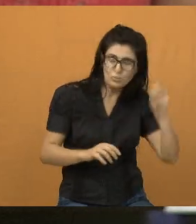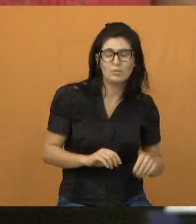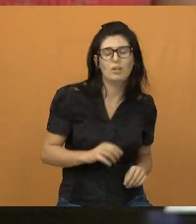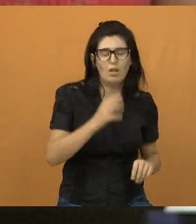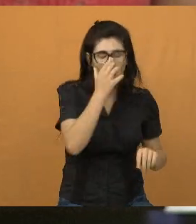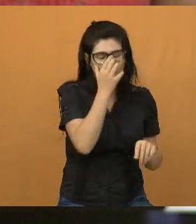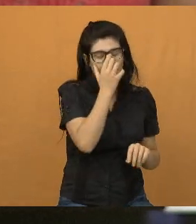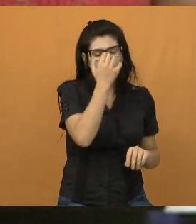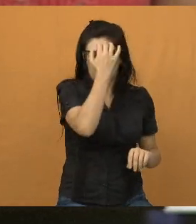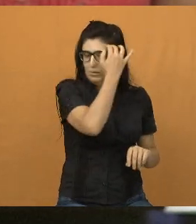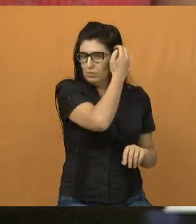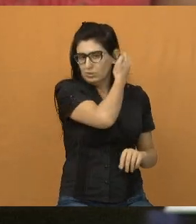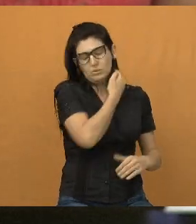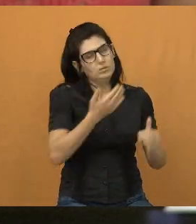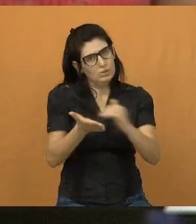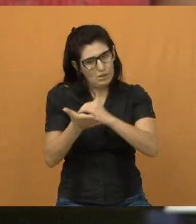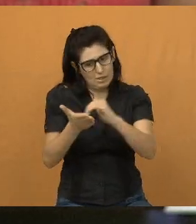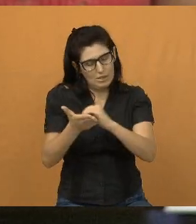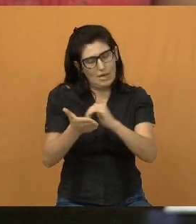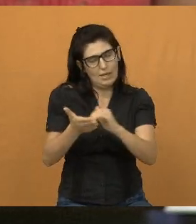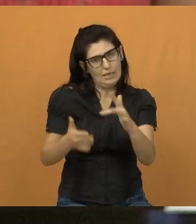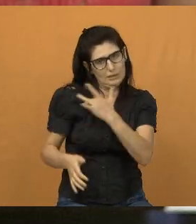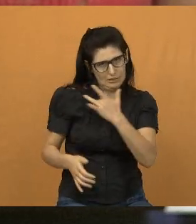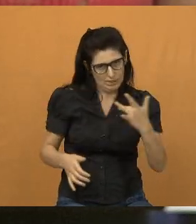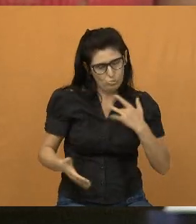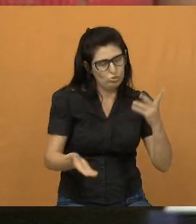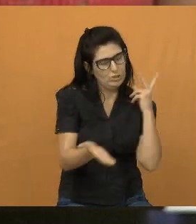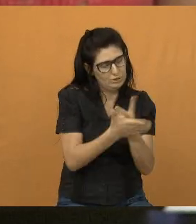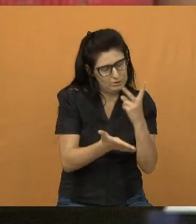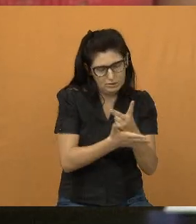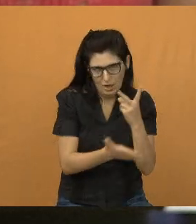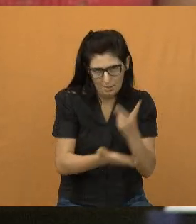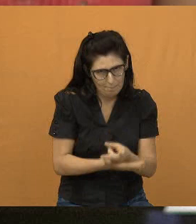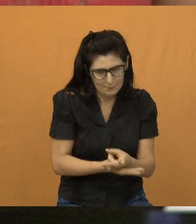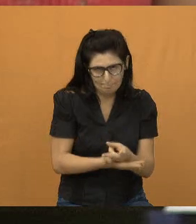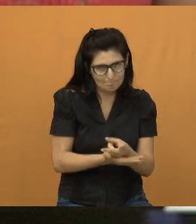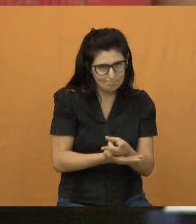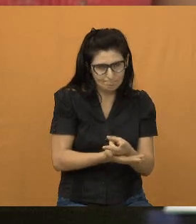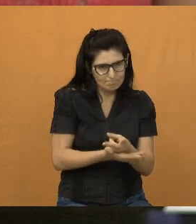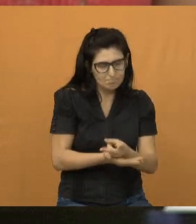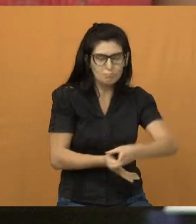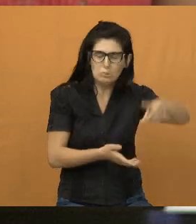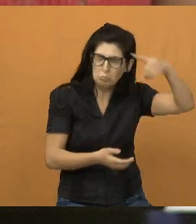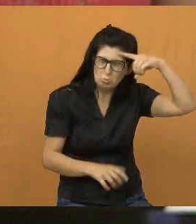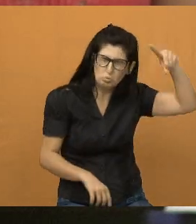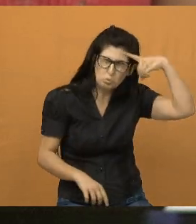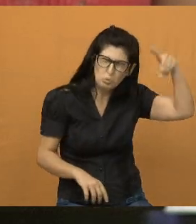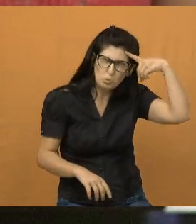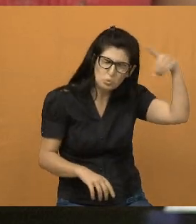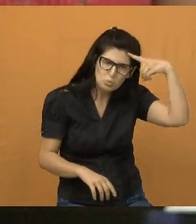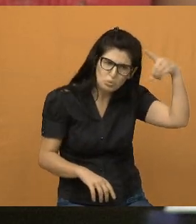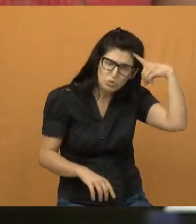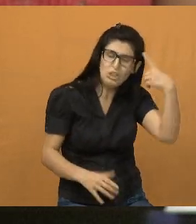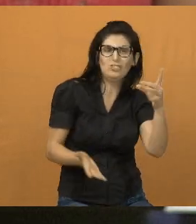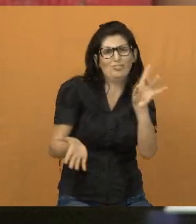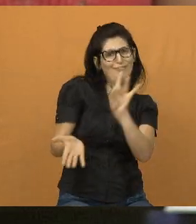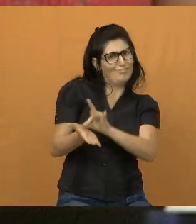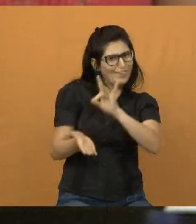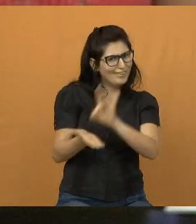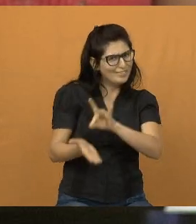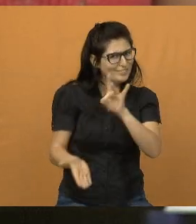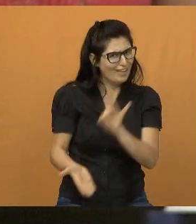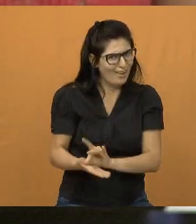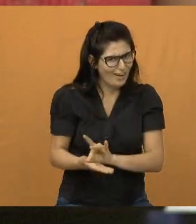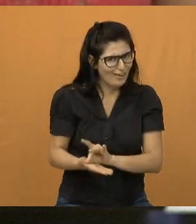mais marcante, a Secretaria de Saúde sempre e permanentemente, todos os dias, eu posso garantir para o senhor,